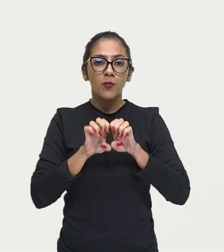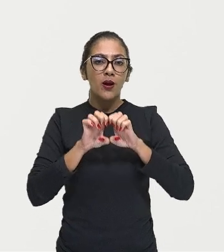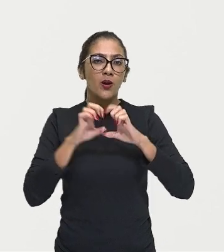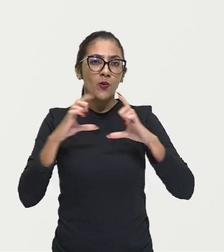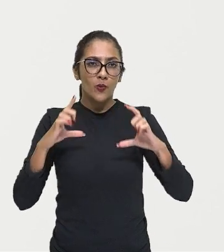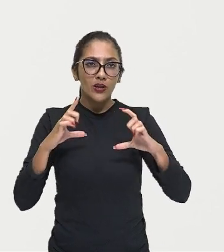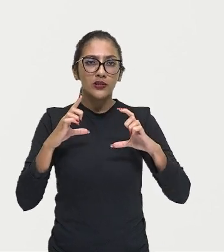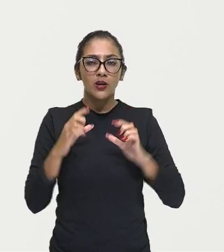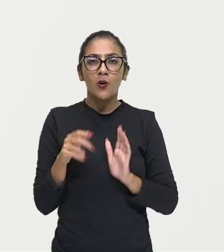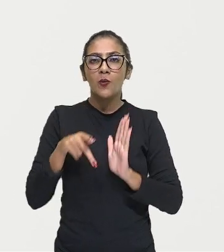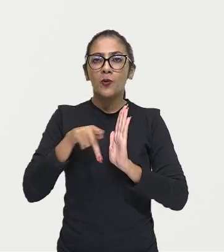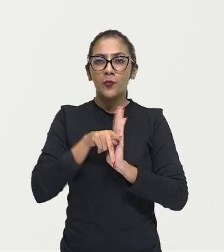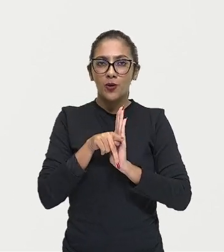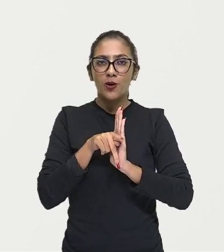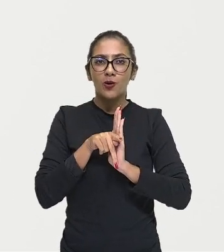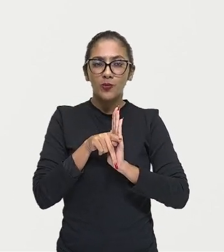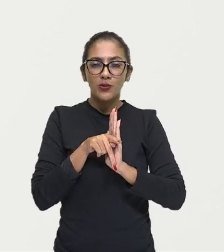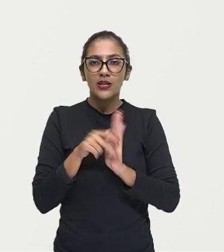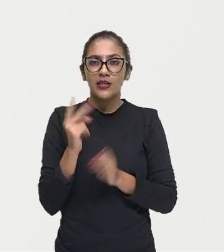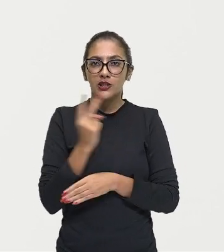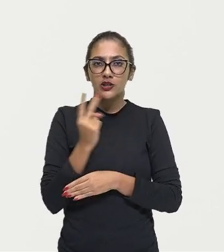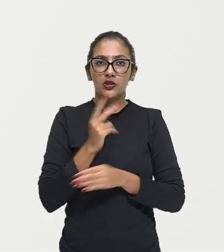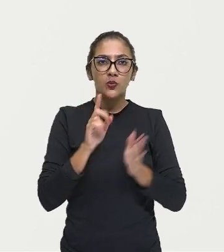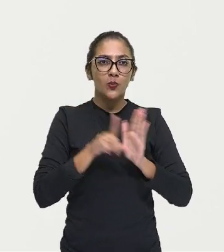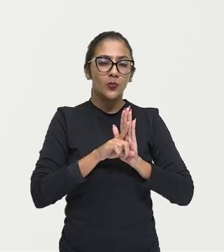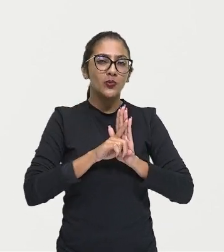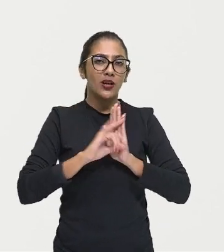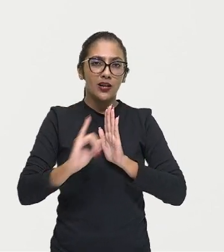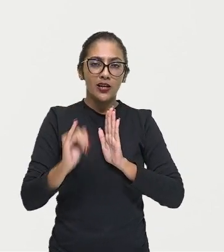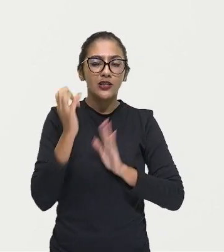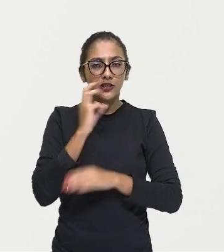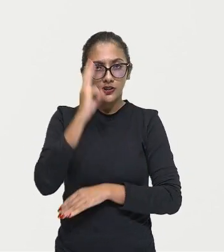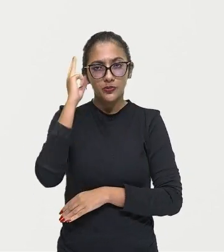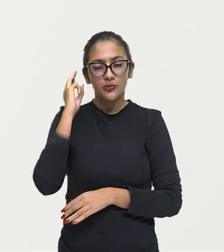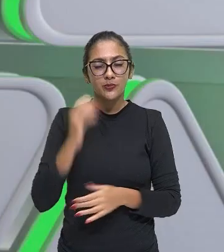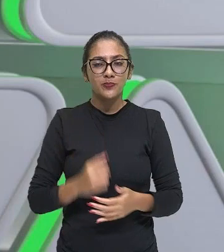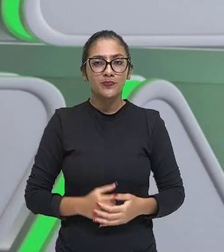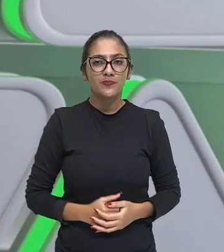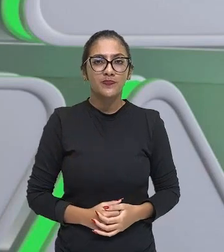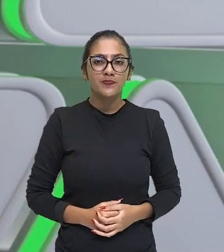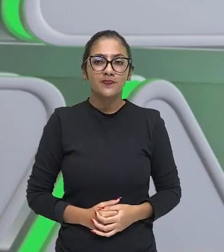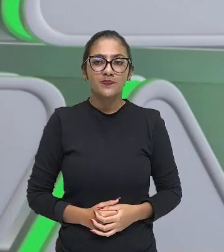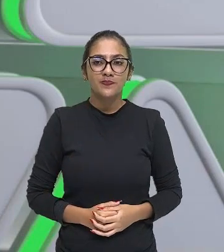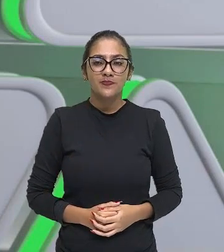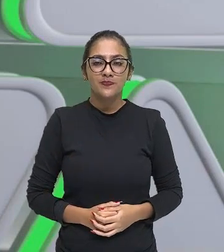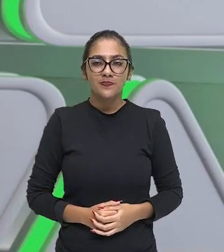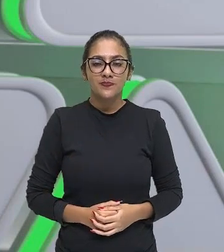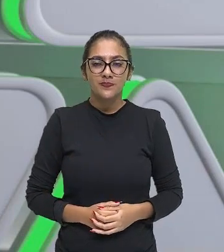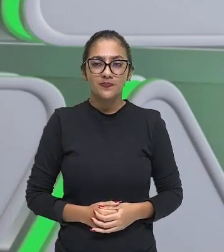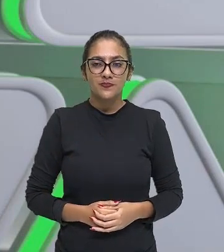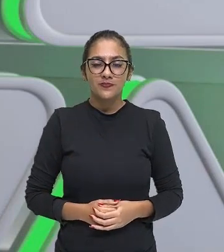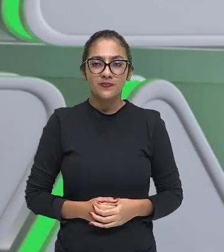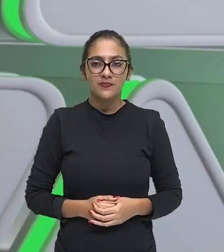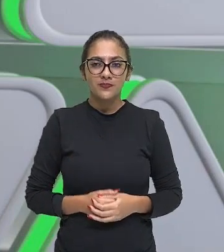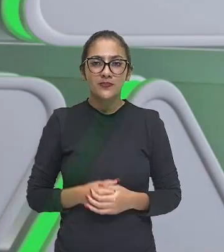envolvida com a segunda lei de Newton. Força